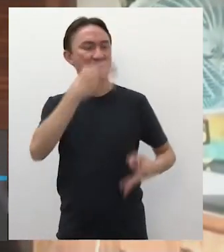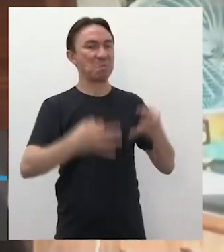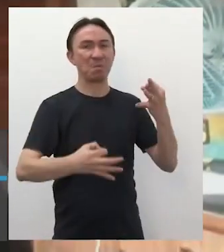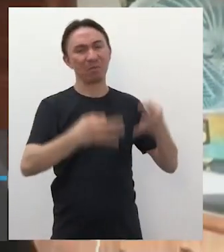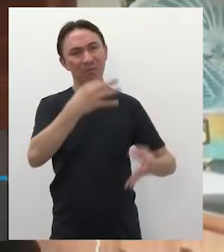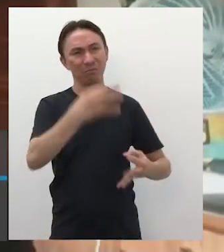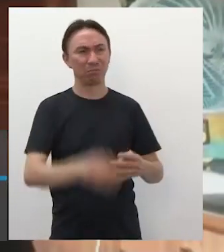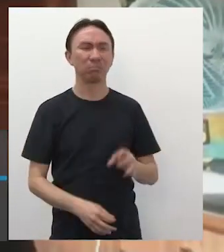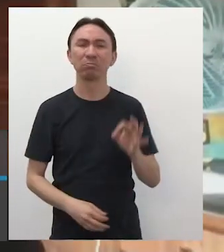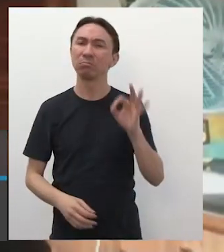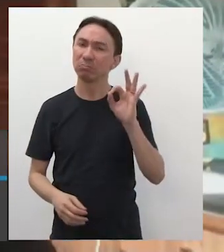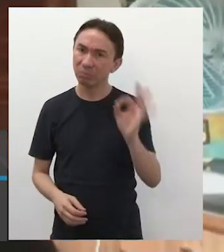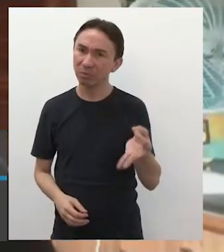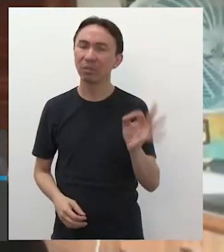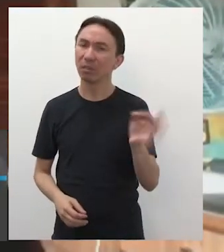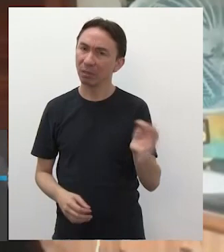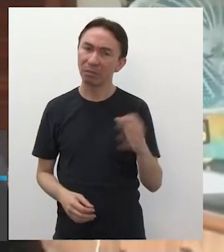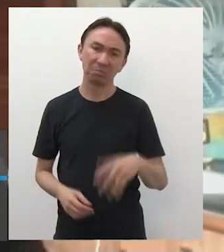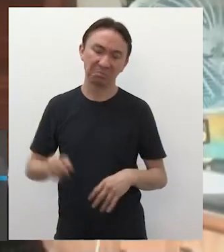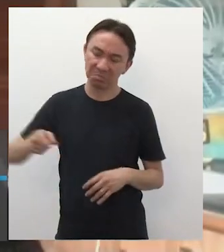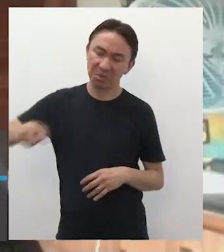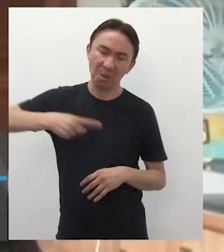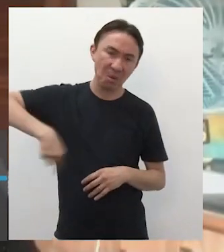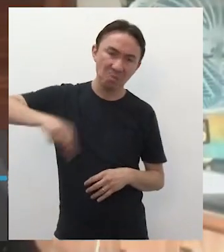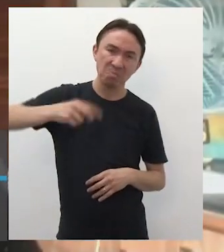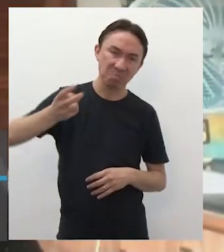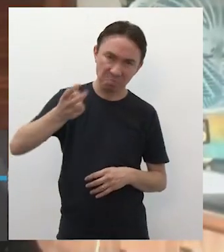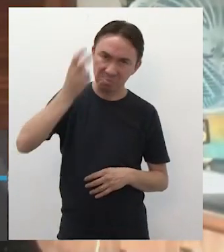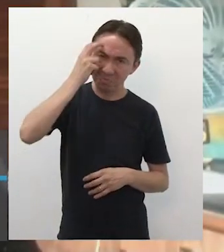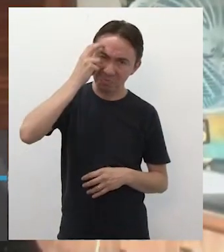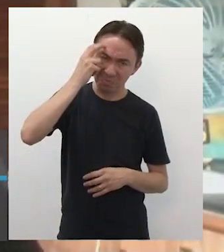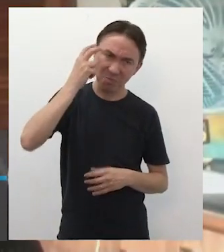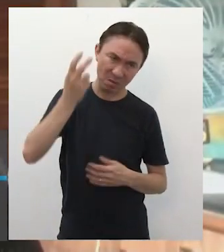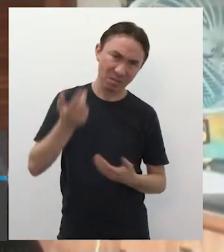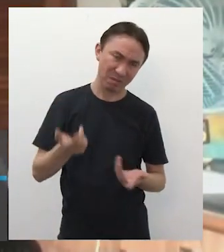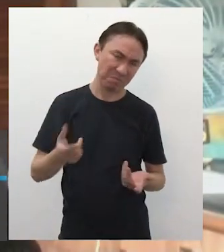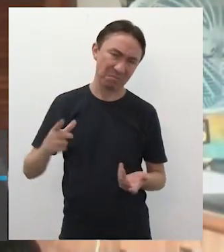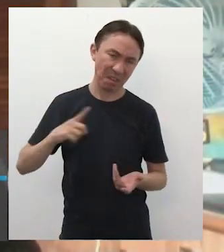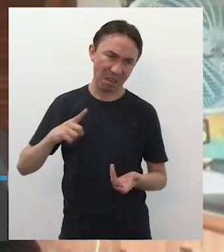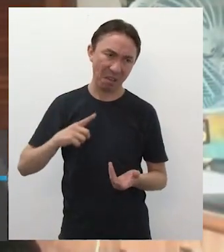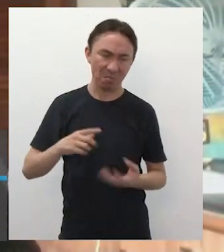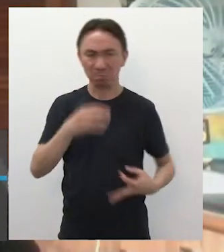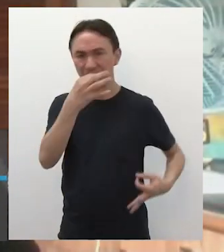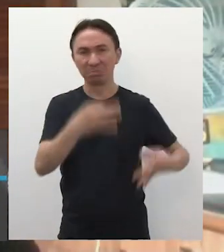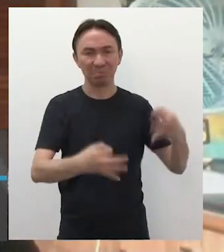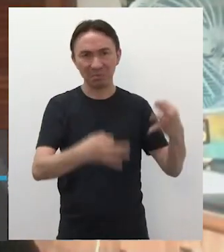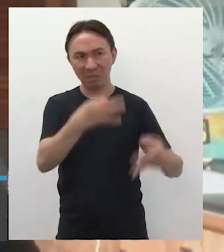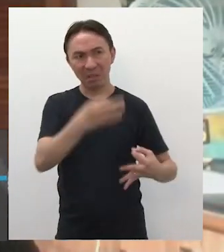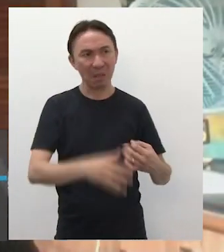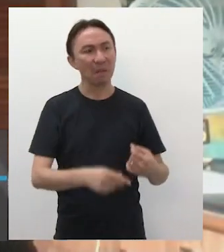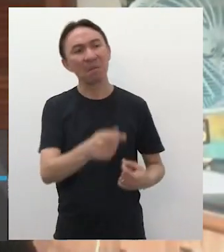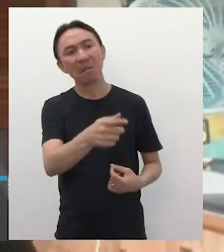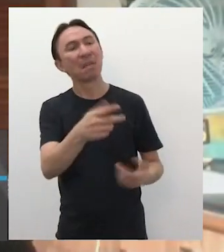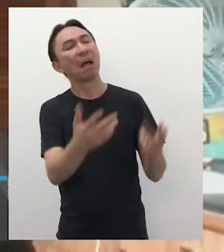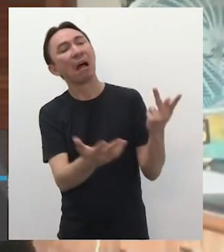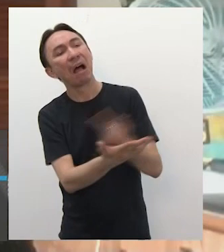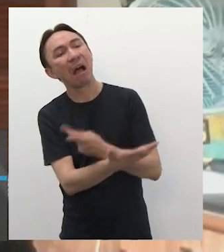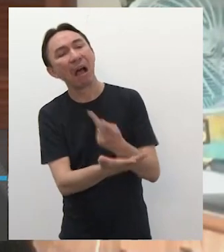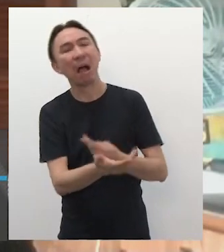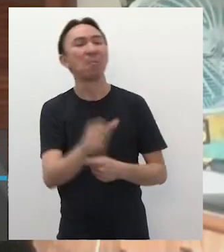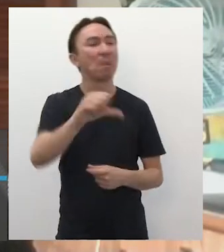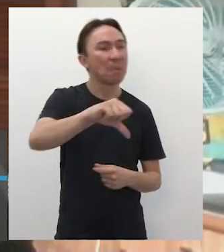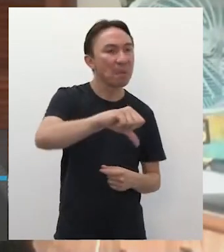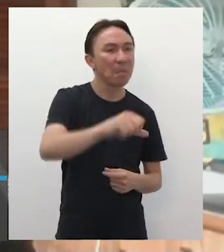nossa cultura, as questões valorativas estão muito presentes. Então, é muito comum que a gente emita